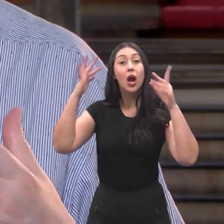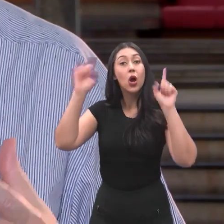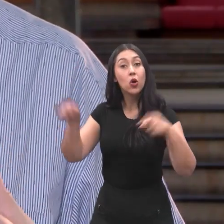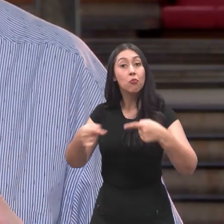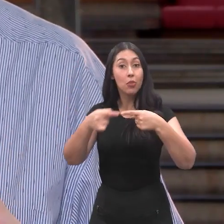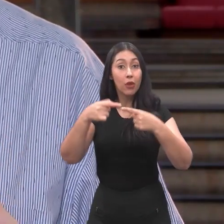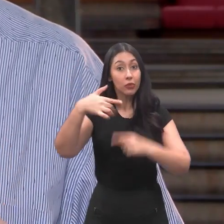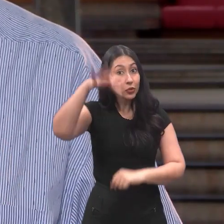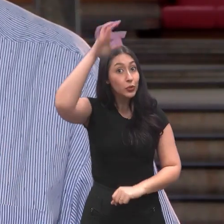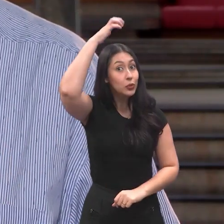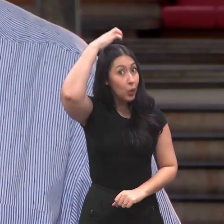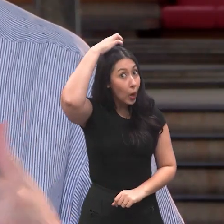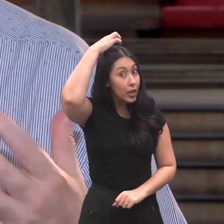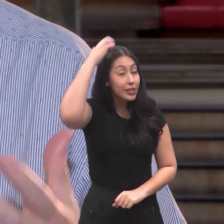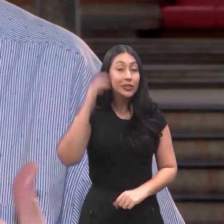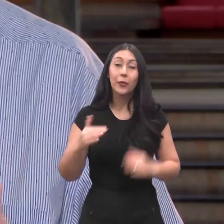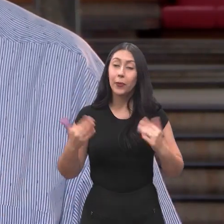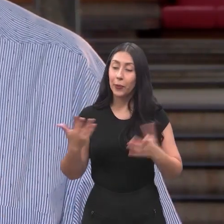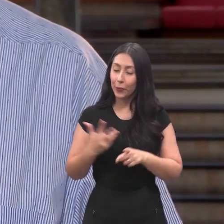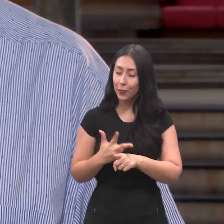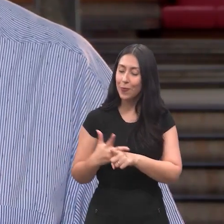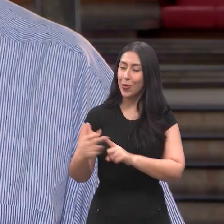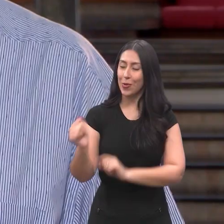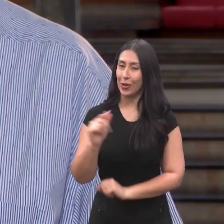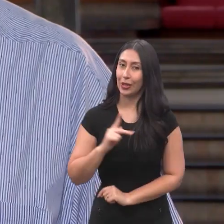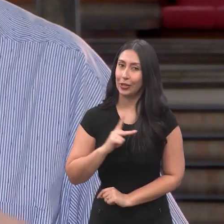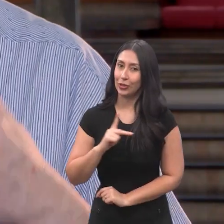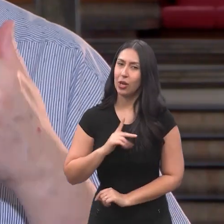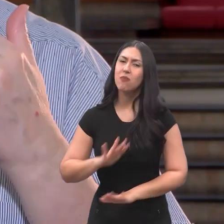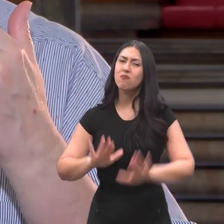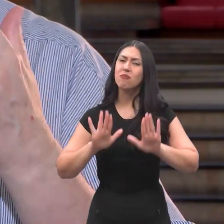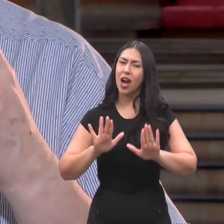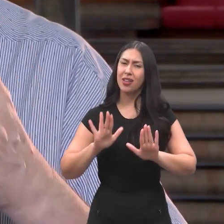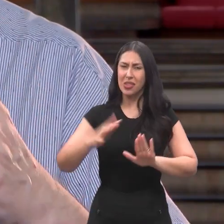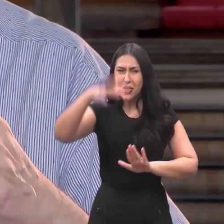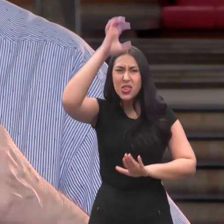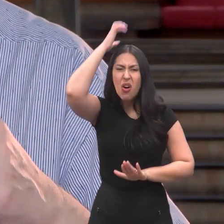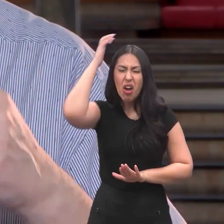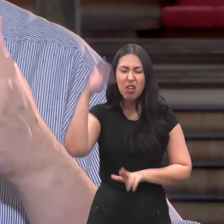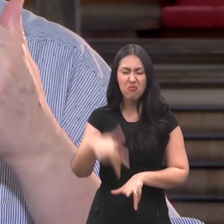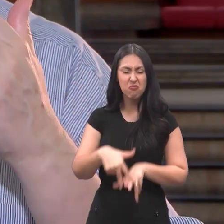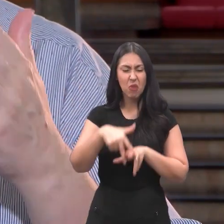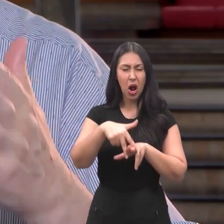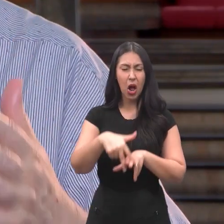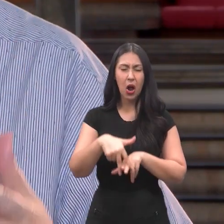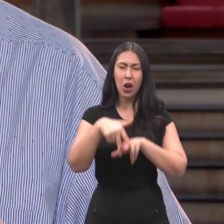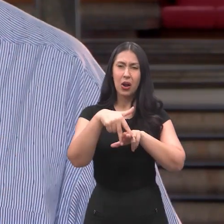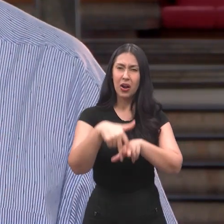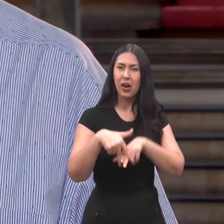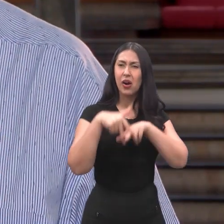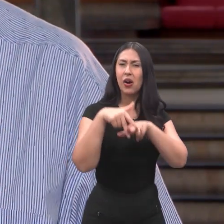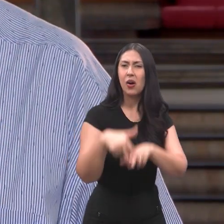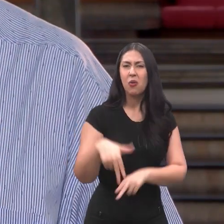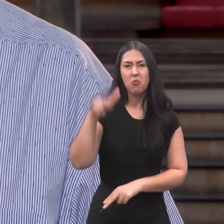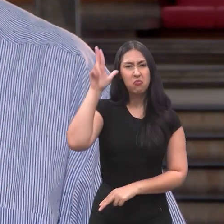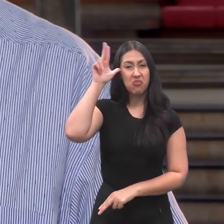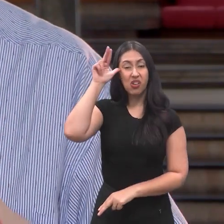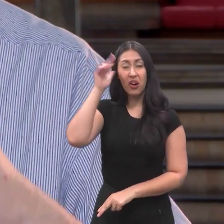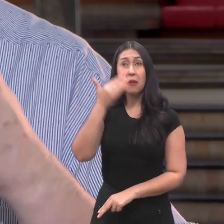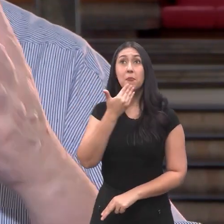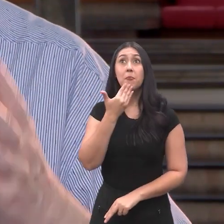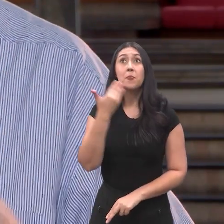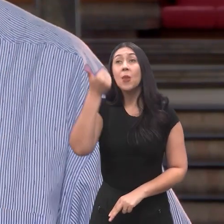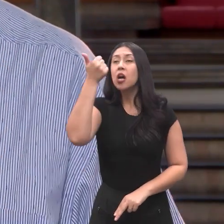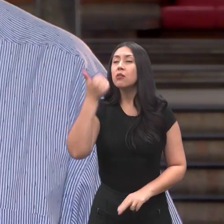dos reis fazerem isso após uma grande vitória. Só que o rei entrava num cavalo, no melhor cavalo da sua cavalaria,